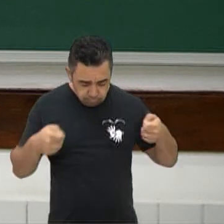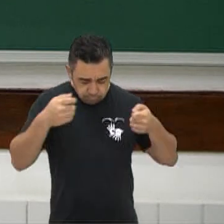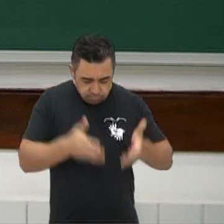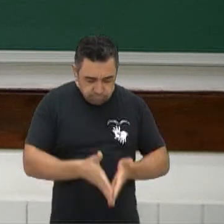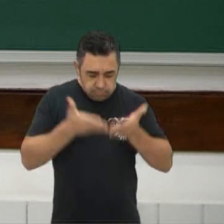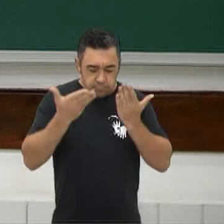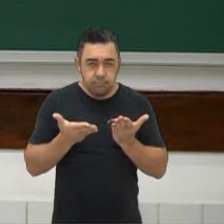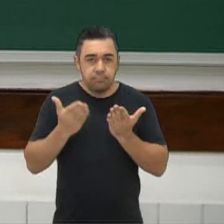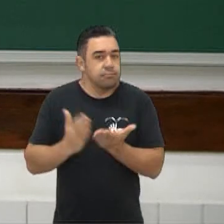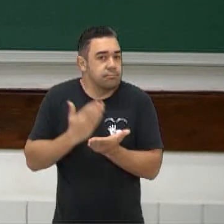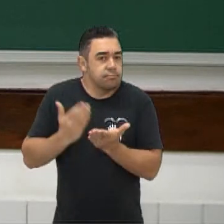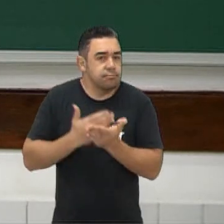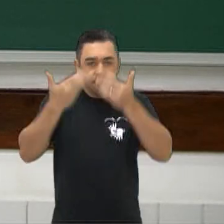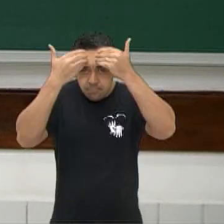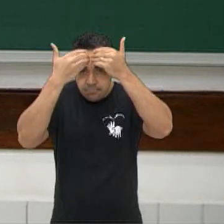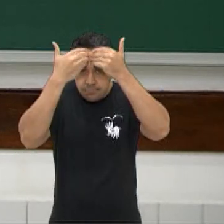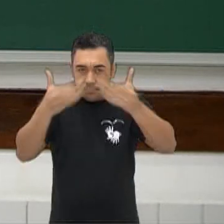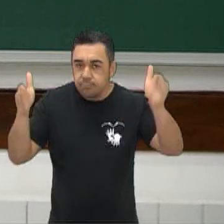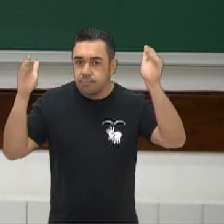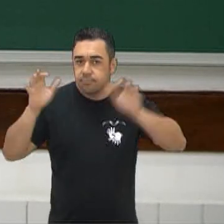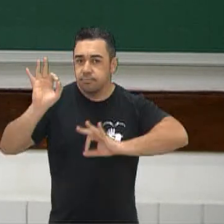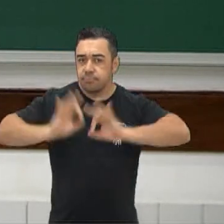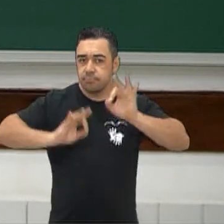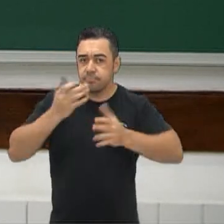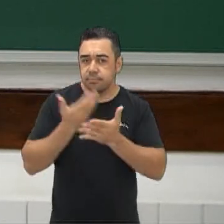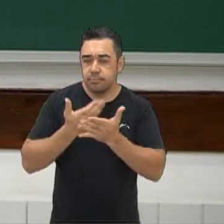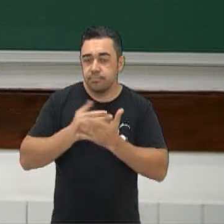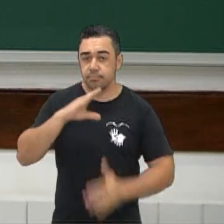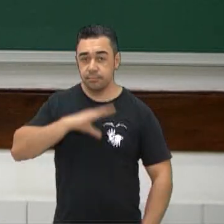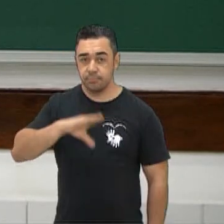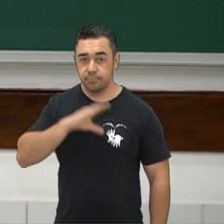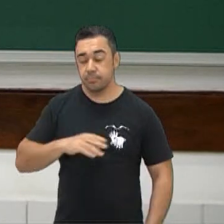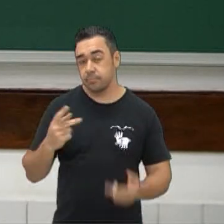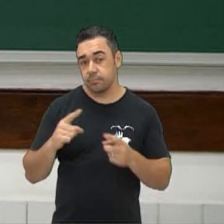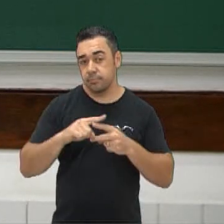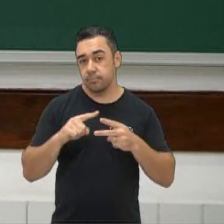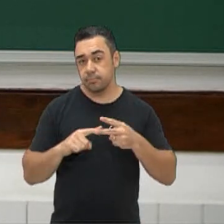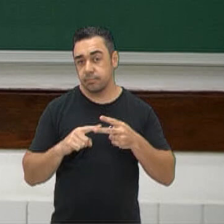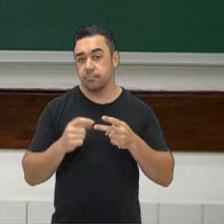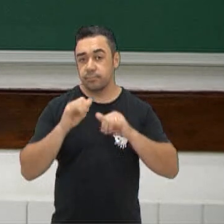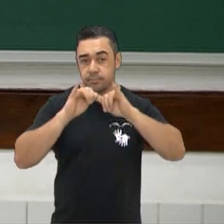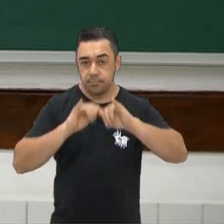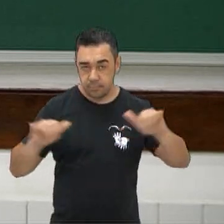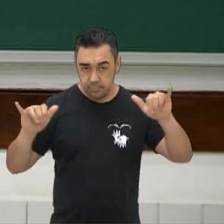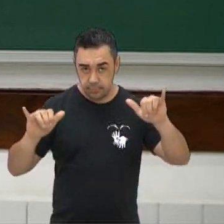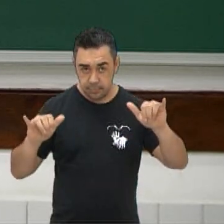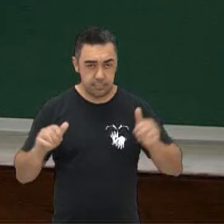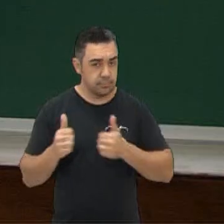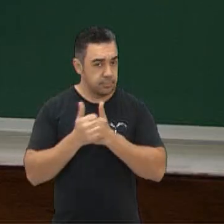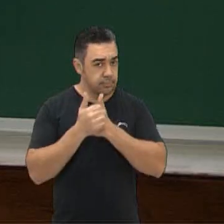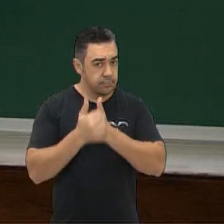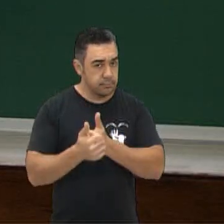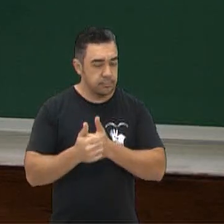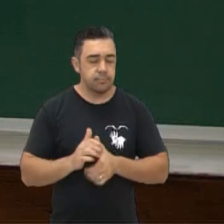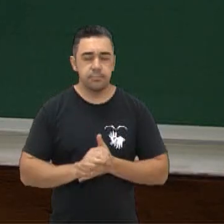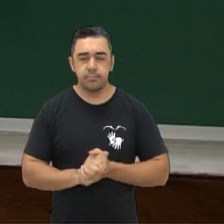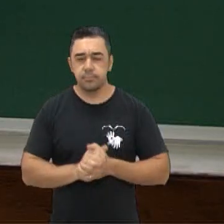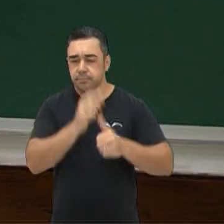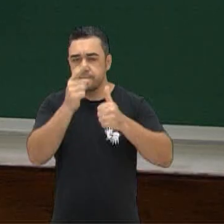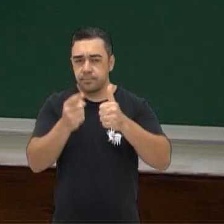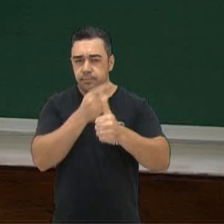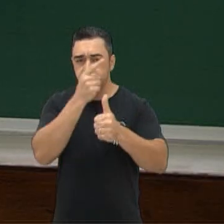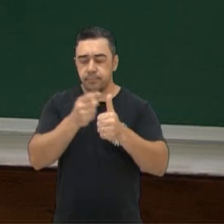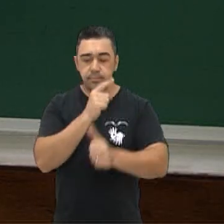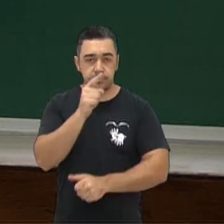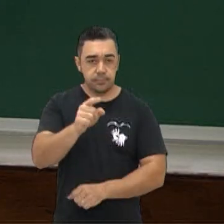e a cabeça e se preparam para a nossa aula de língua portuguesa, vamos aos nossos dois recados protocolares. Primeiro, se